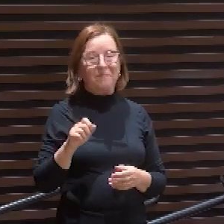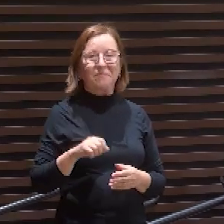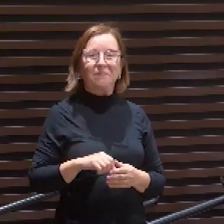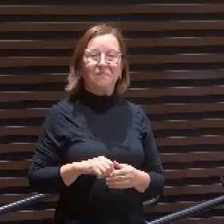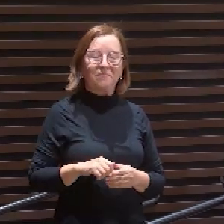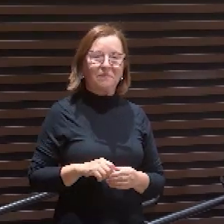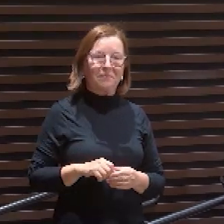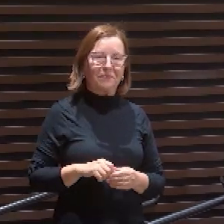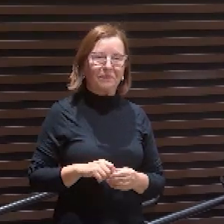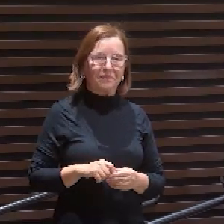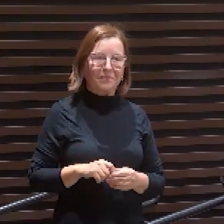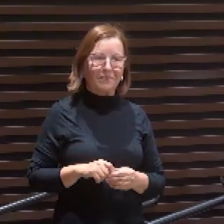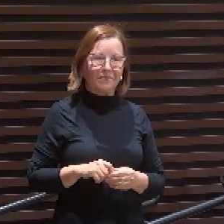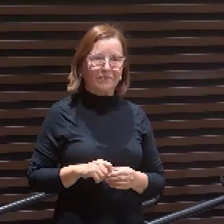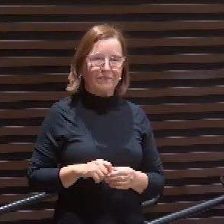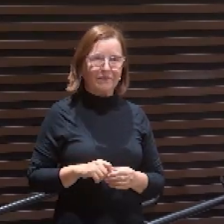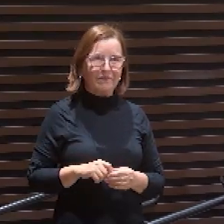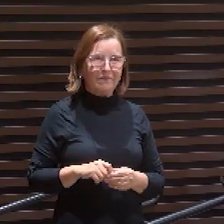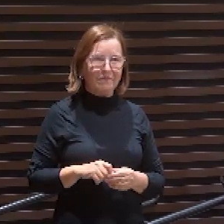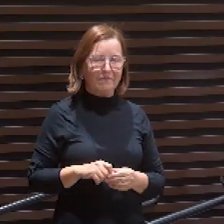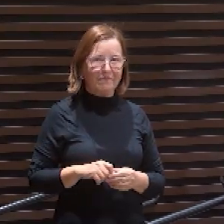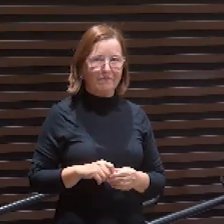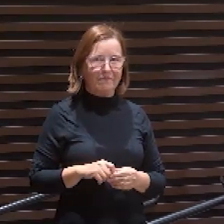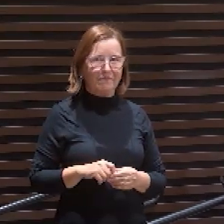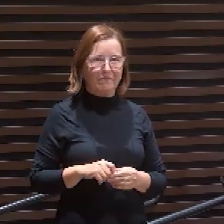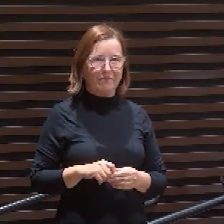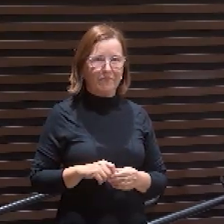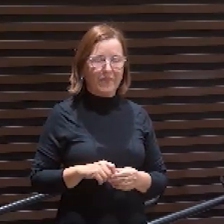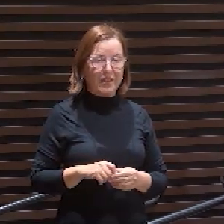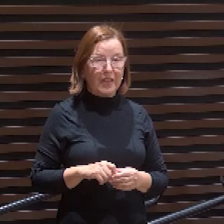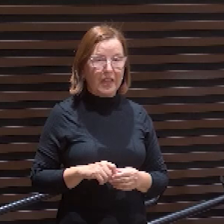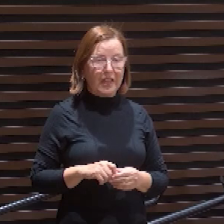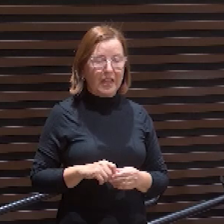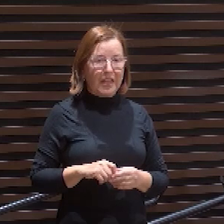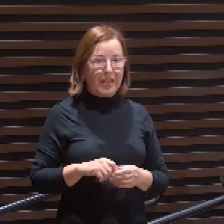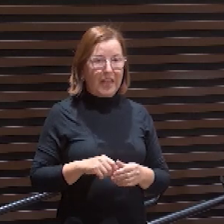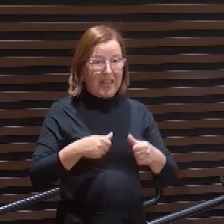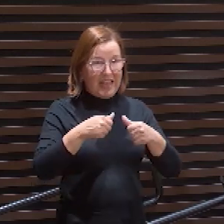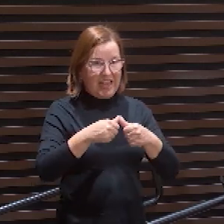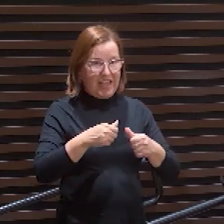quem ele é. Ele diz que Melquisedeque,